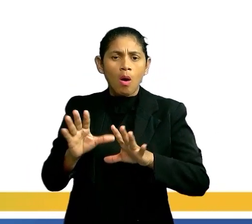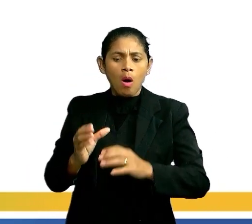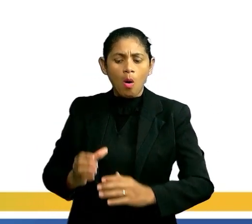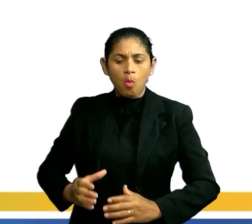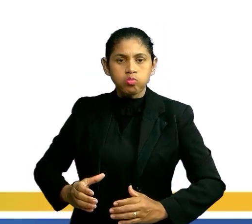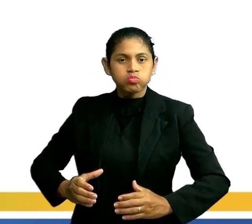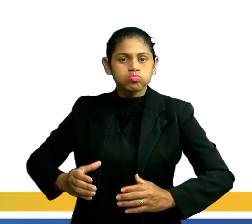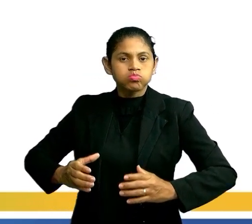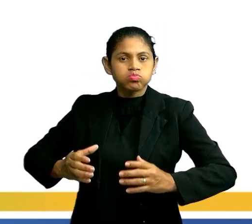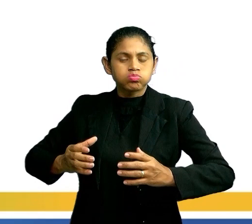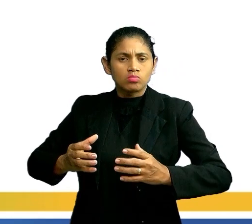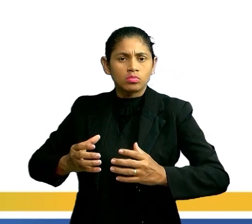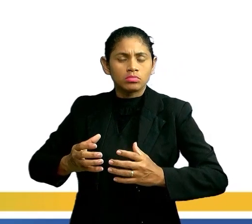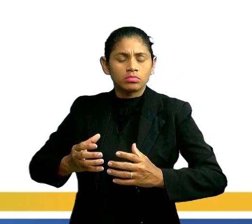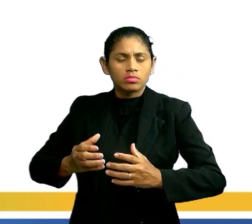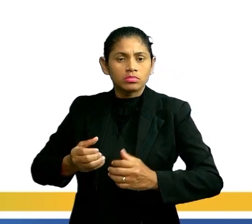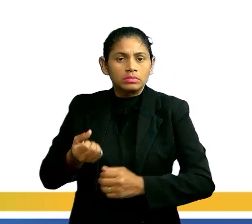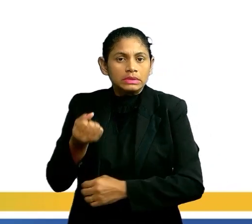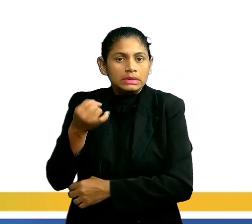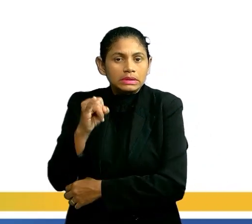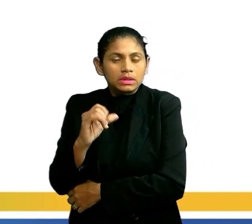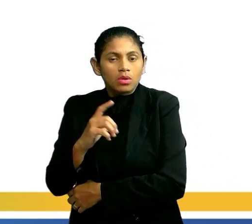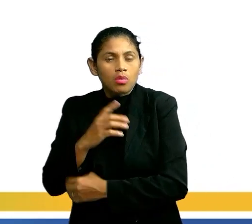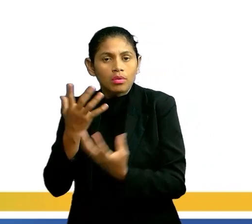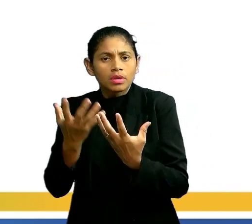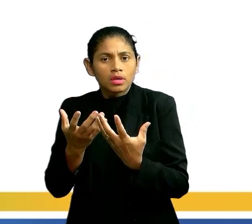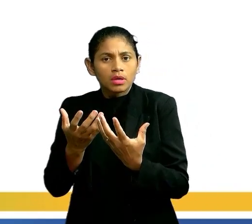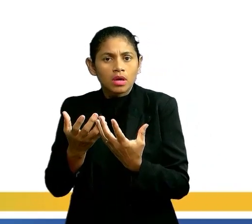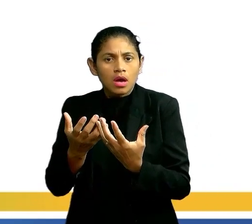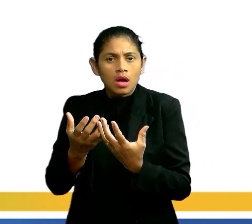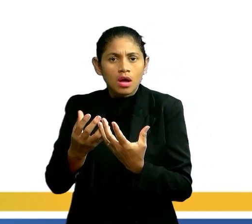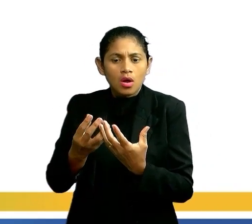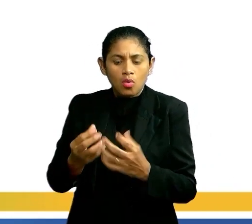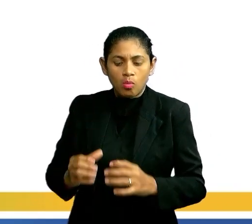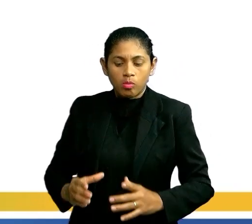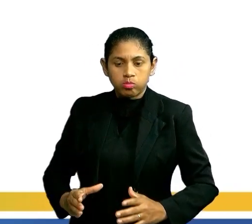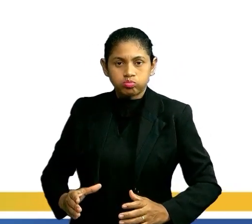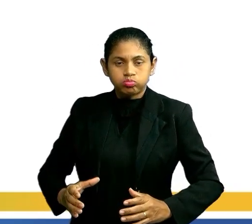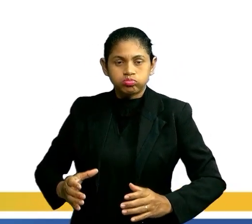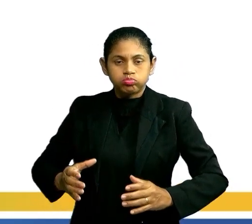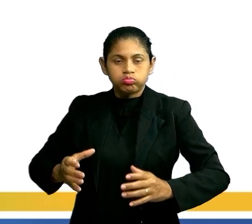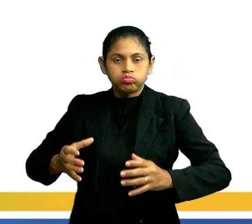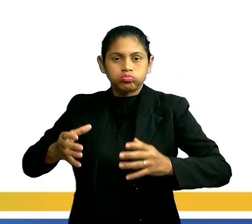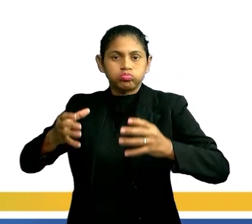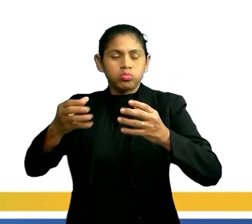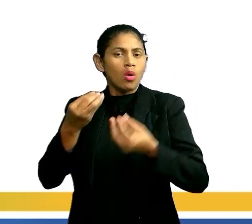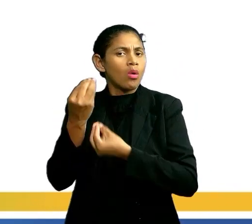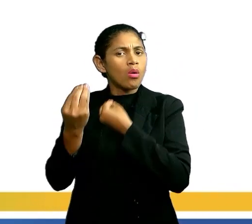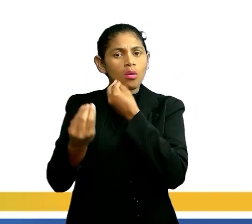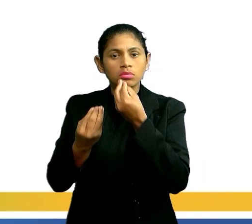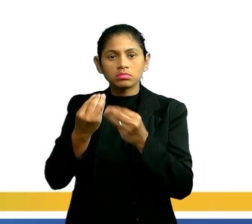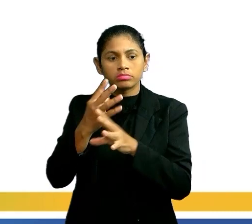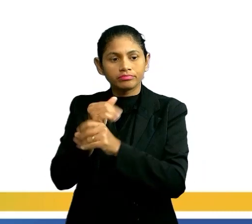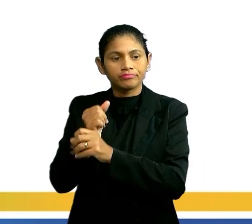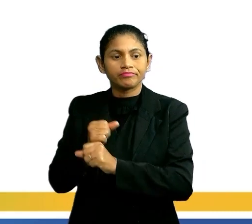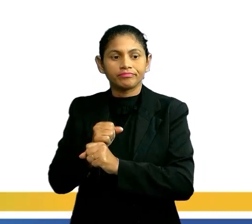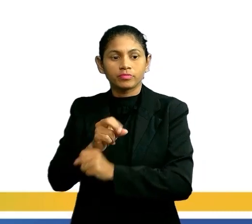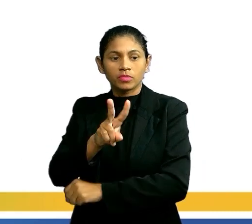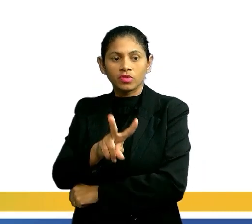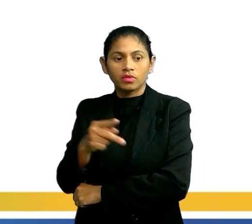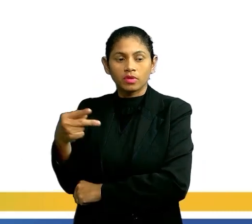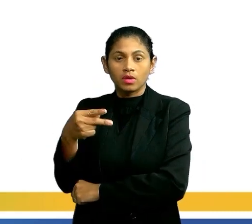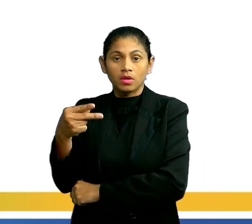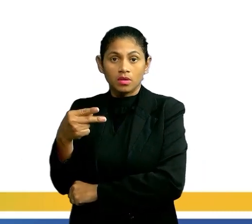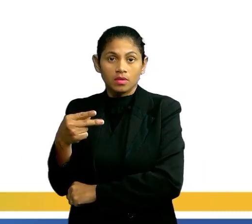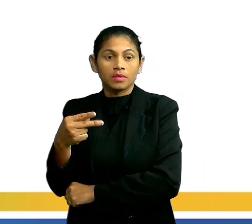cilindro, como é que eu calcularia? Você vai pegar a área da base multiplicado pela altura. Vamos repetir? O volume do cilindro é a